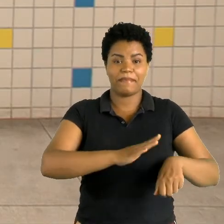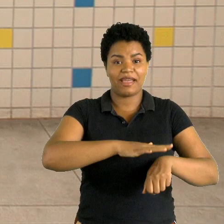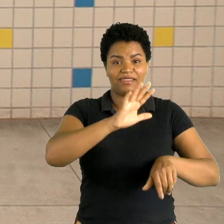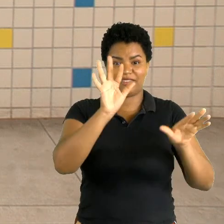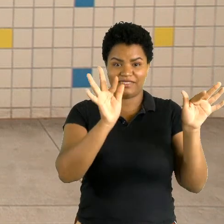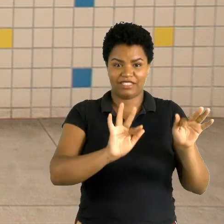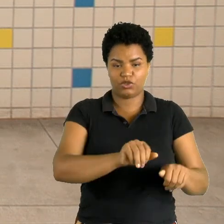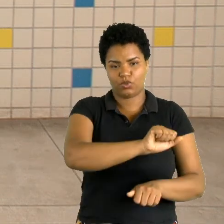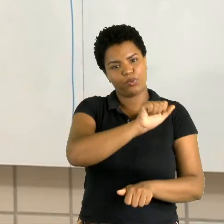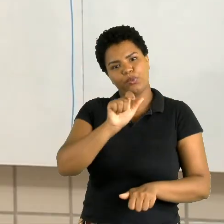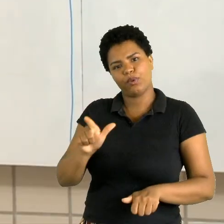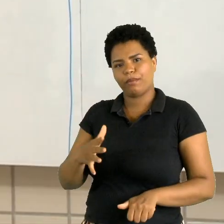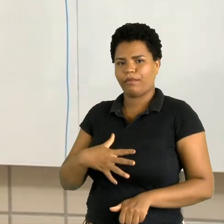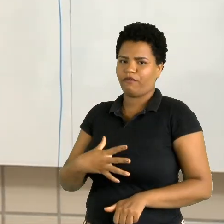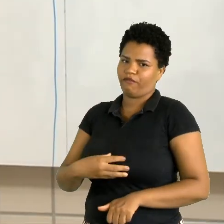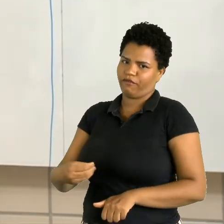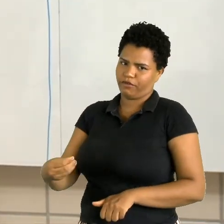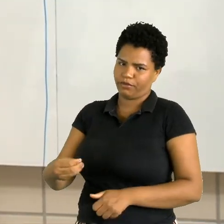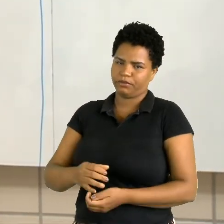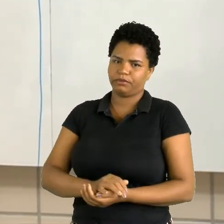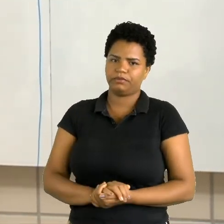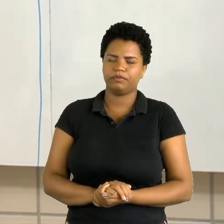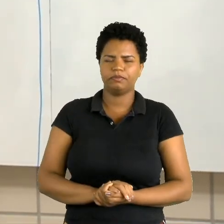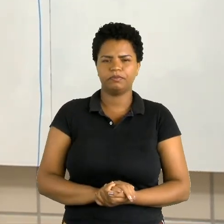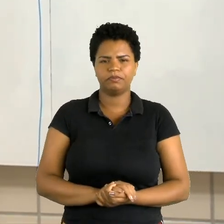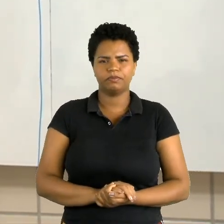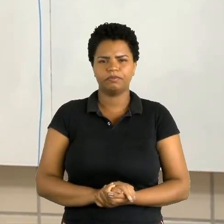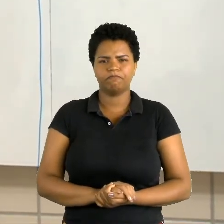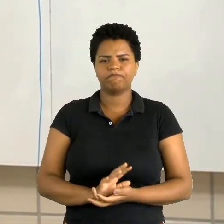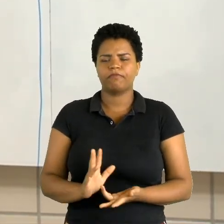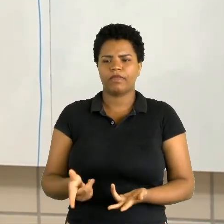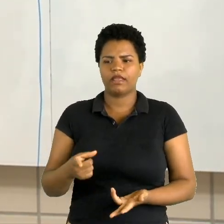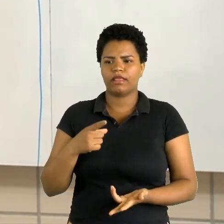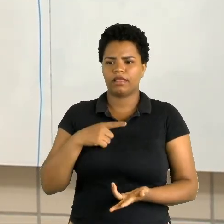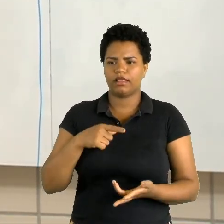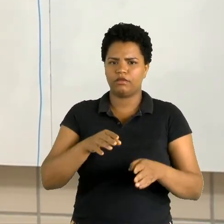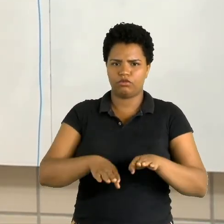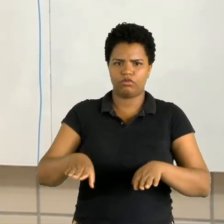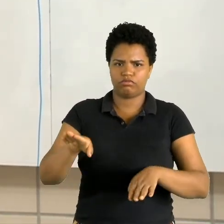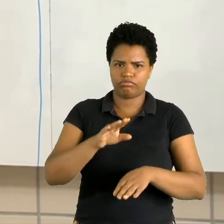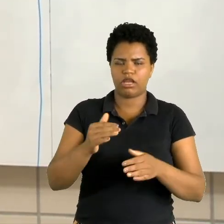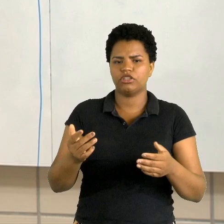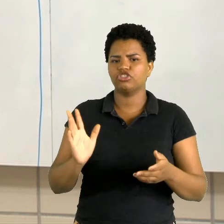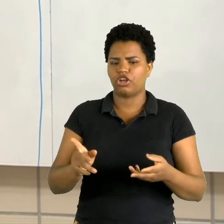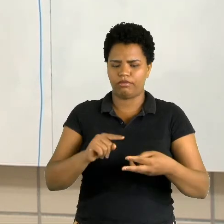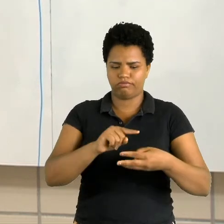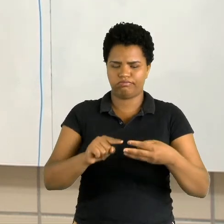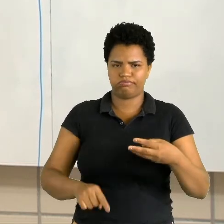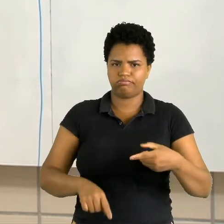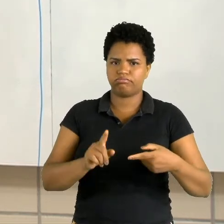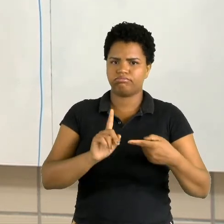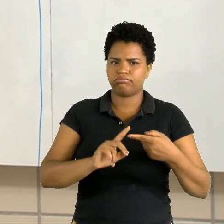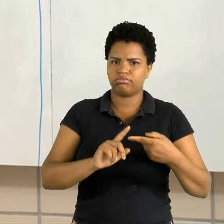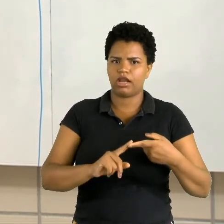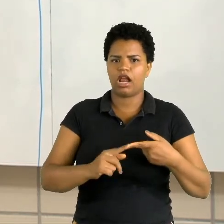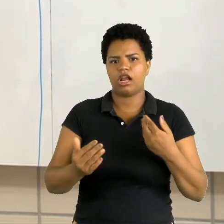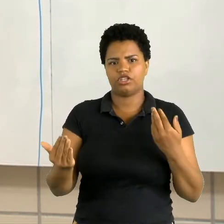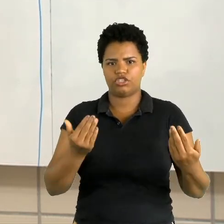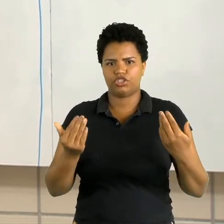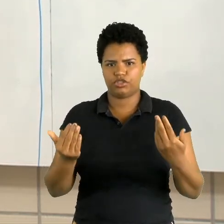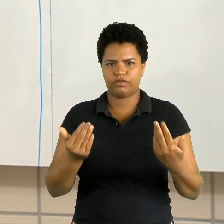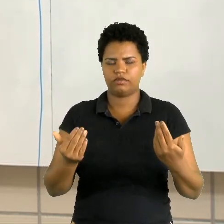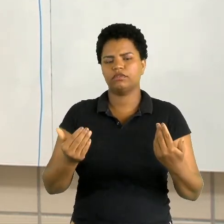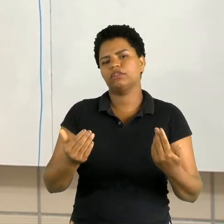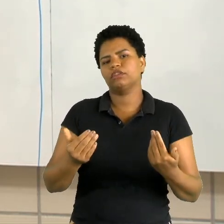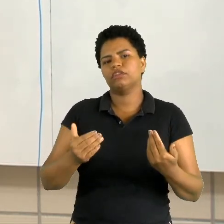Aí aqui nós temos o long adjectives. A gente já viu os adjetivos short adjective, a regra dos adjetivos